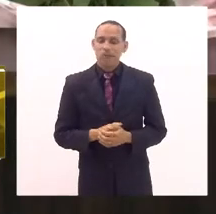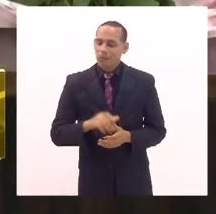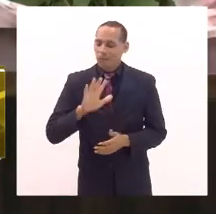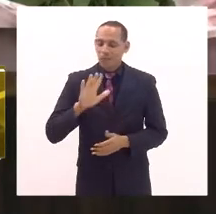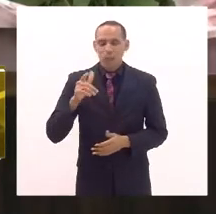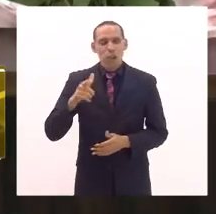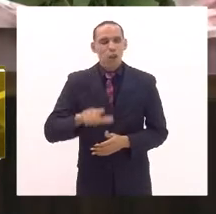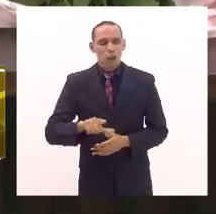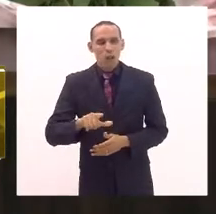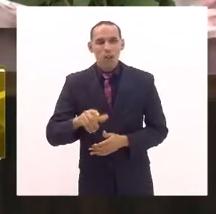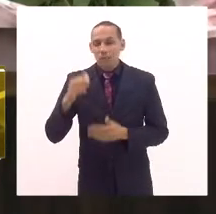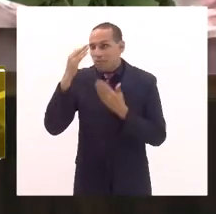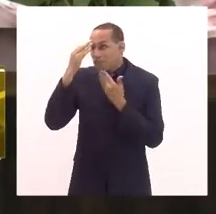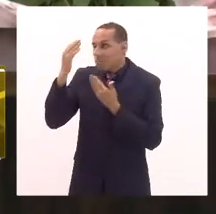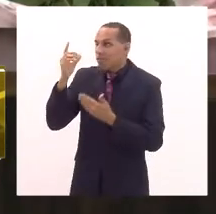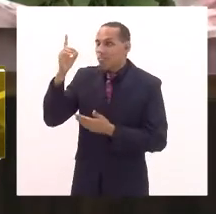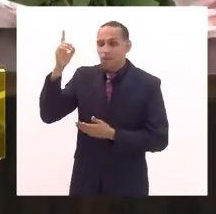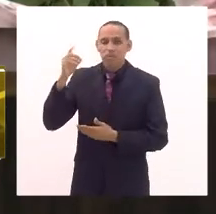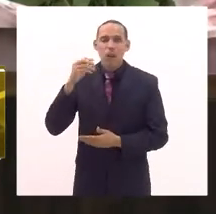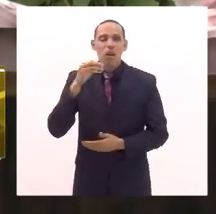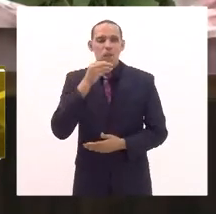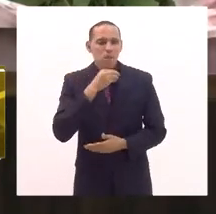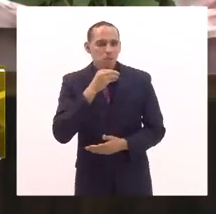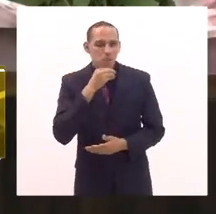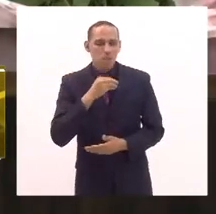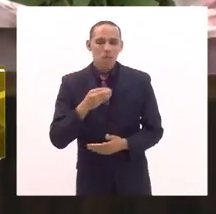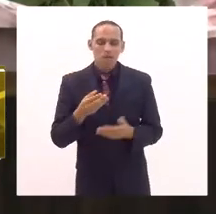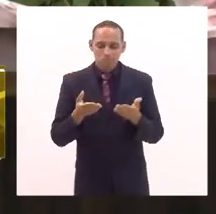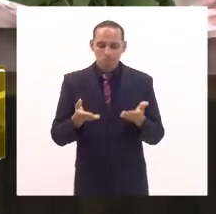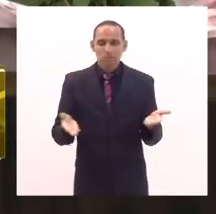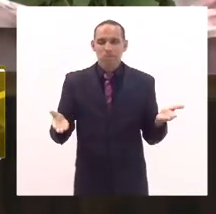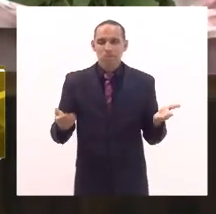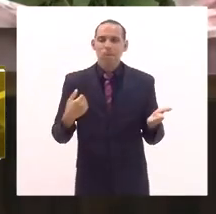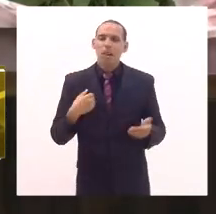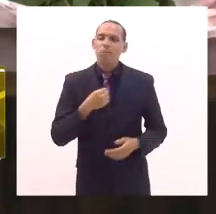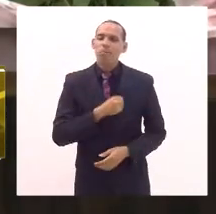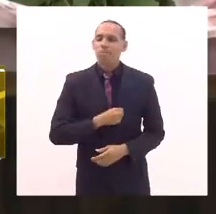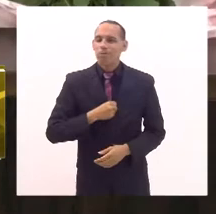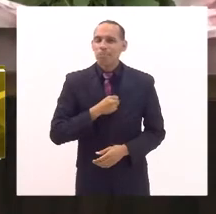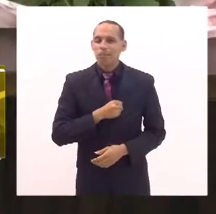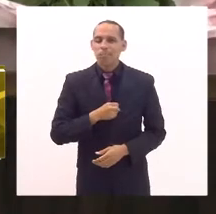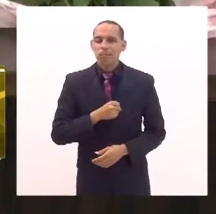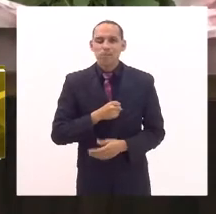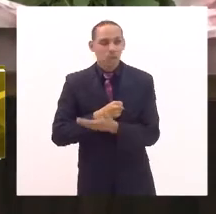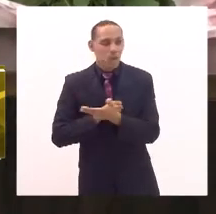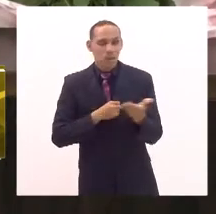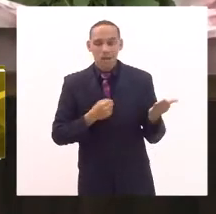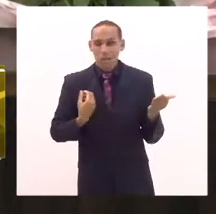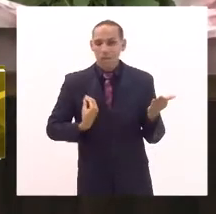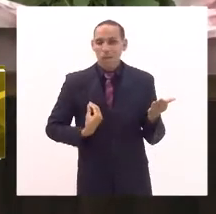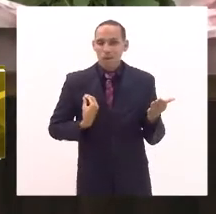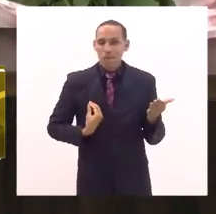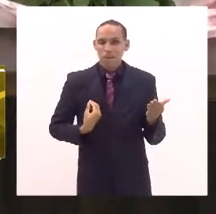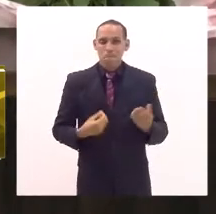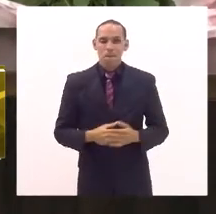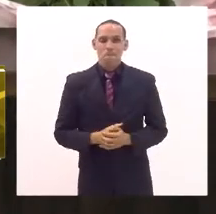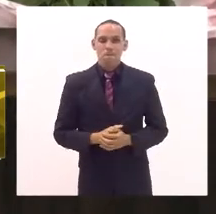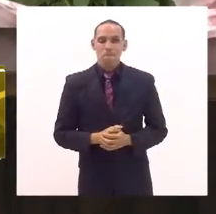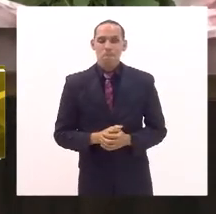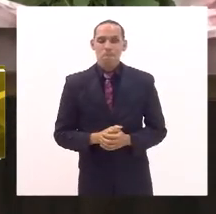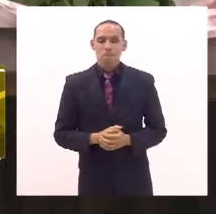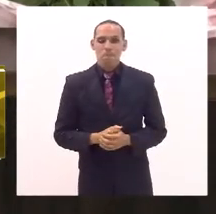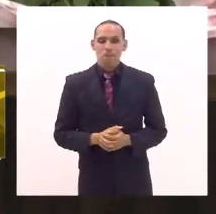mais uma vez agradecer a Deus essa rica oportunidade, dizer da satisfação de tê-los aqui, olhar